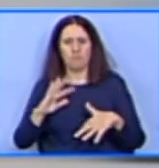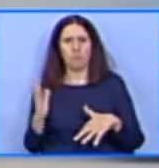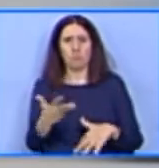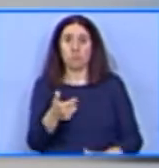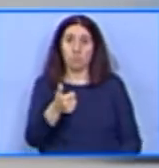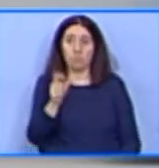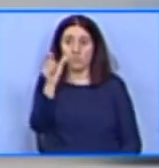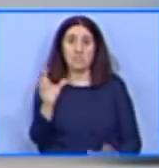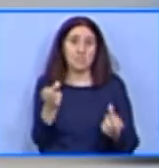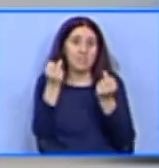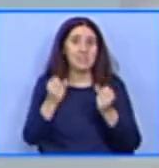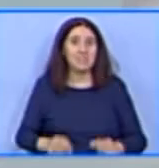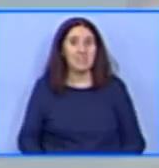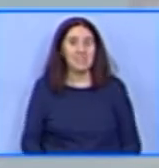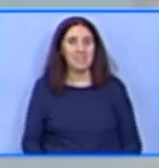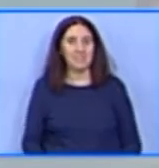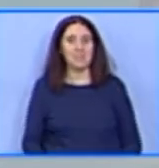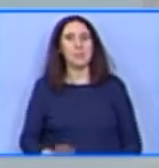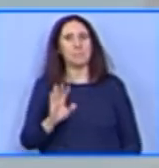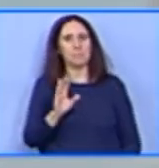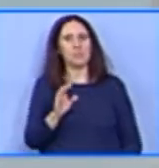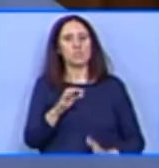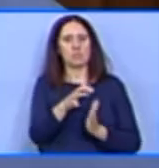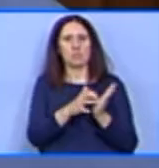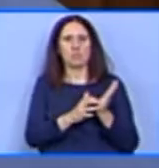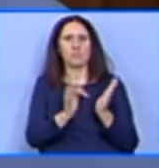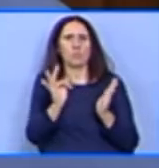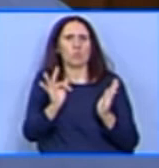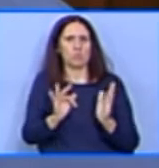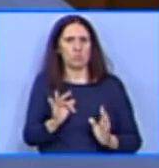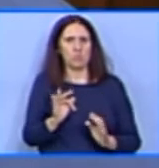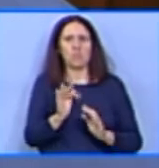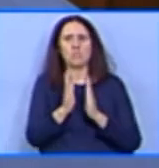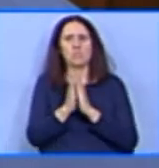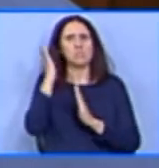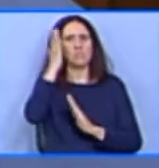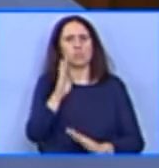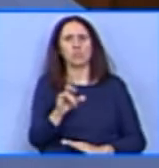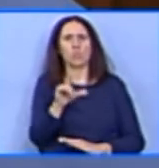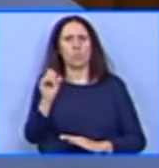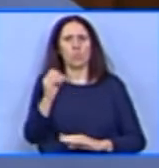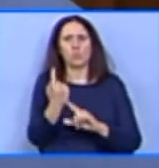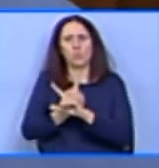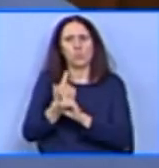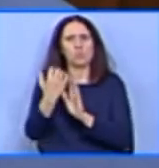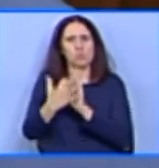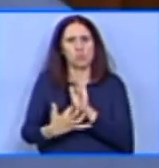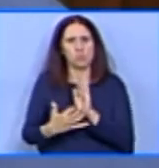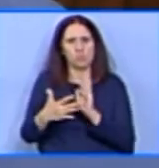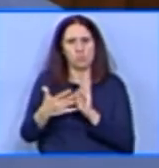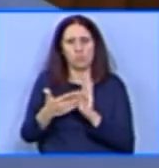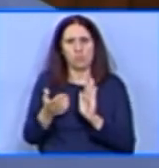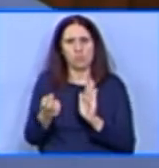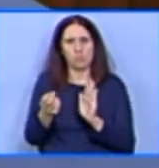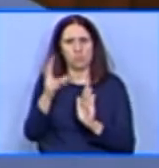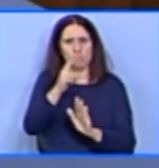ficar a salvar-se. Mas depois, o quarto Evangelho, veja São João. E os outros textos do Novo Testamento. São textos de uma